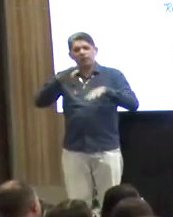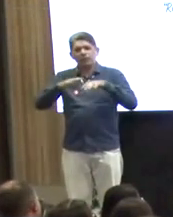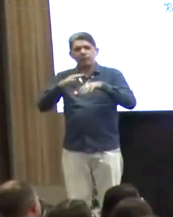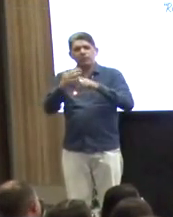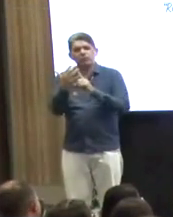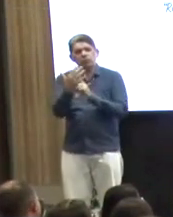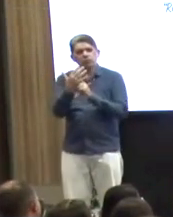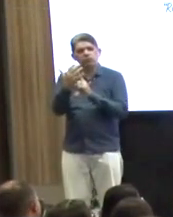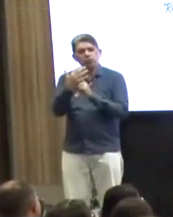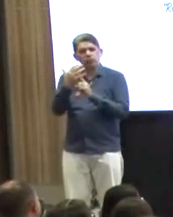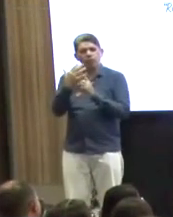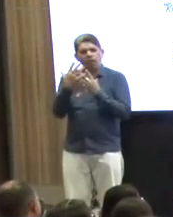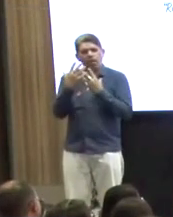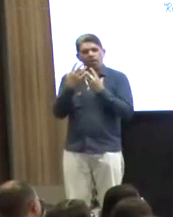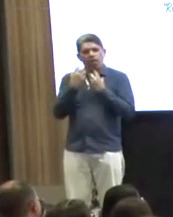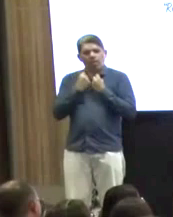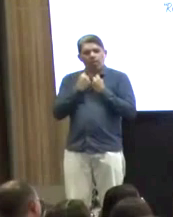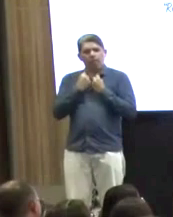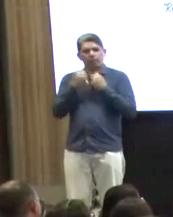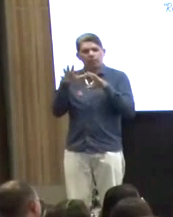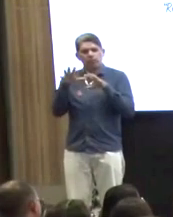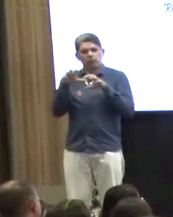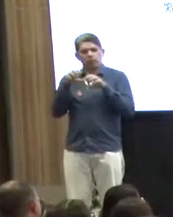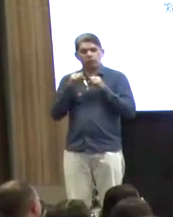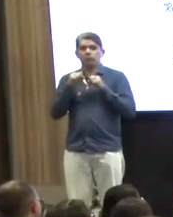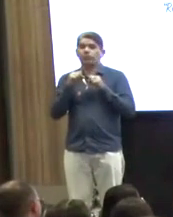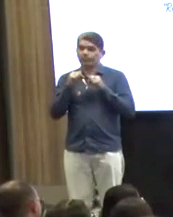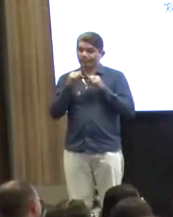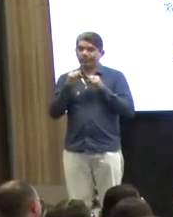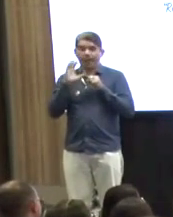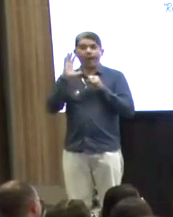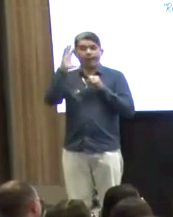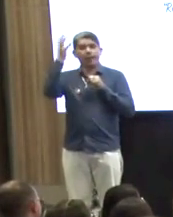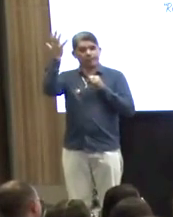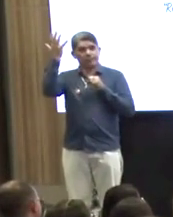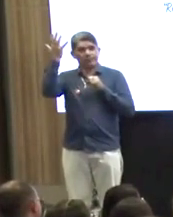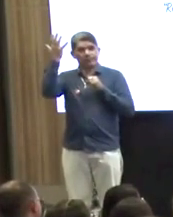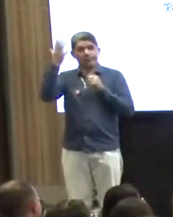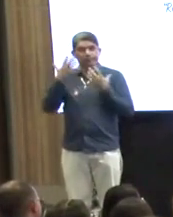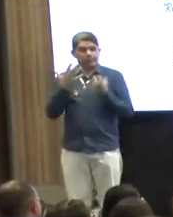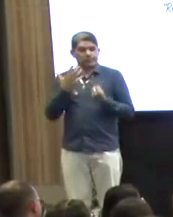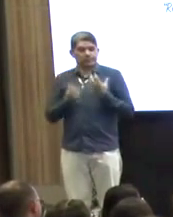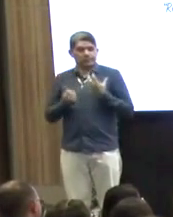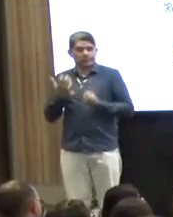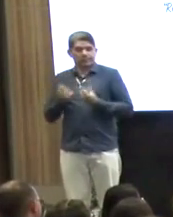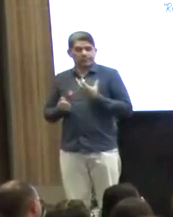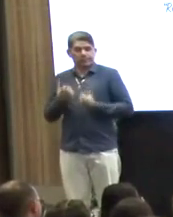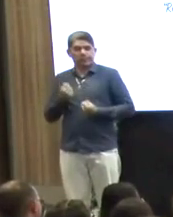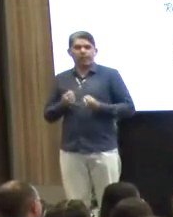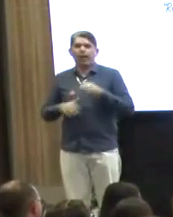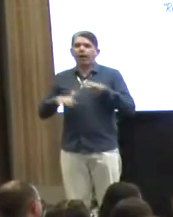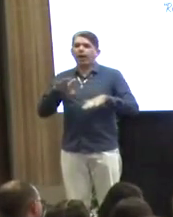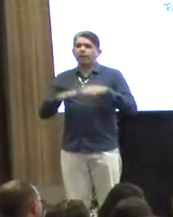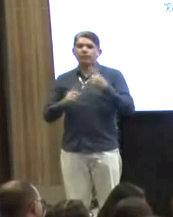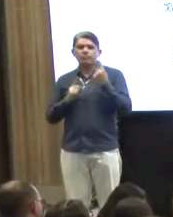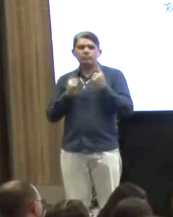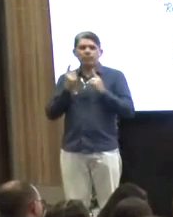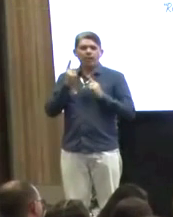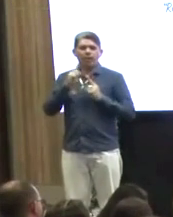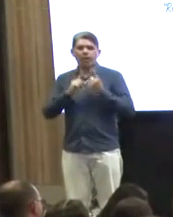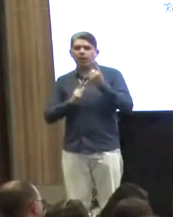como essa coisa se dá e como é que você age a partir daí. Né? Em gestos mínimos. Em